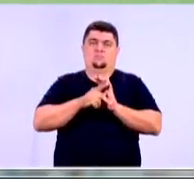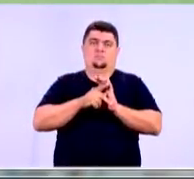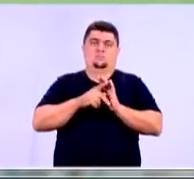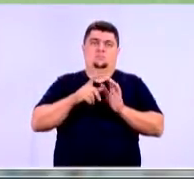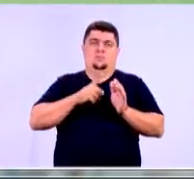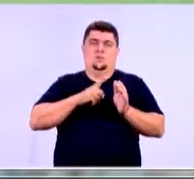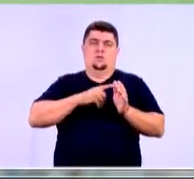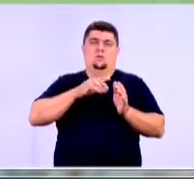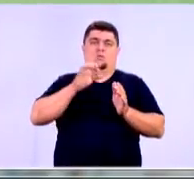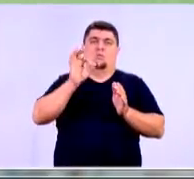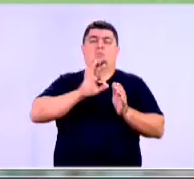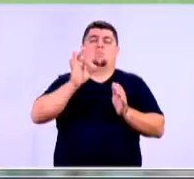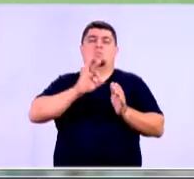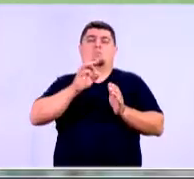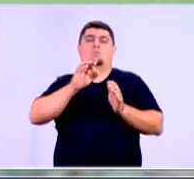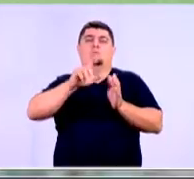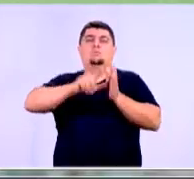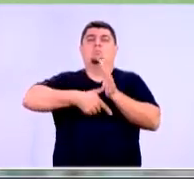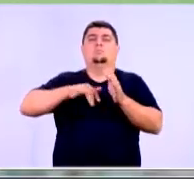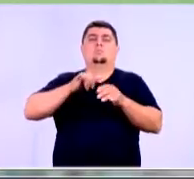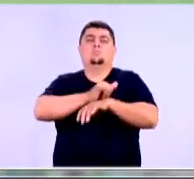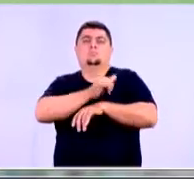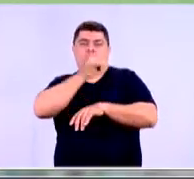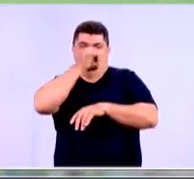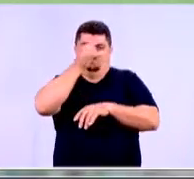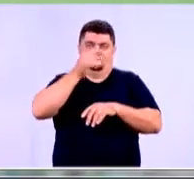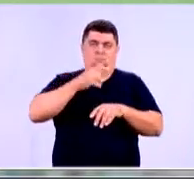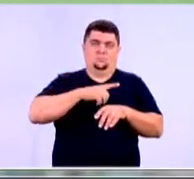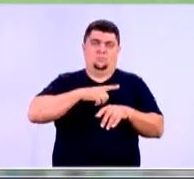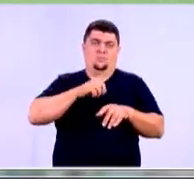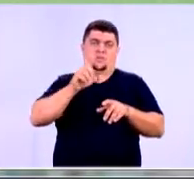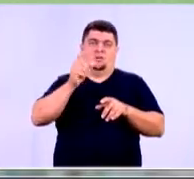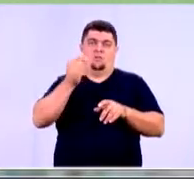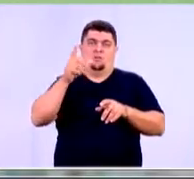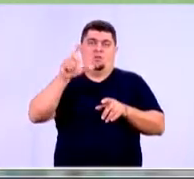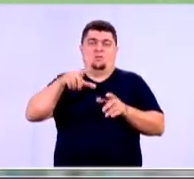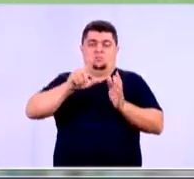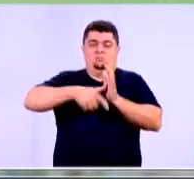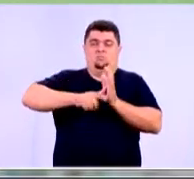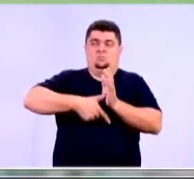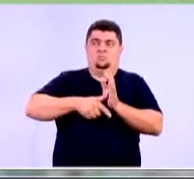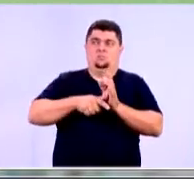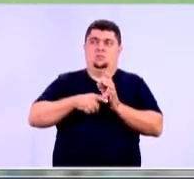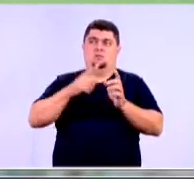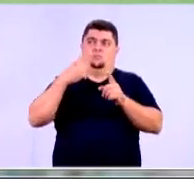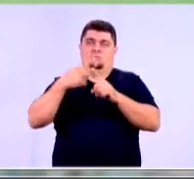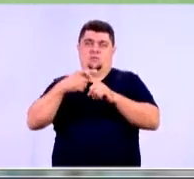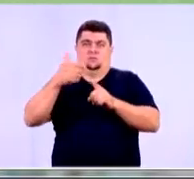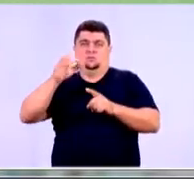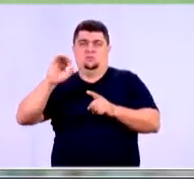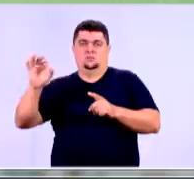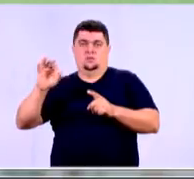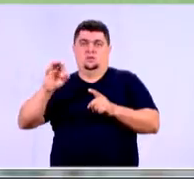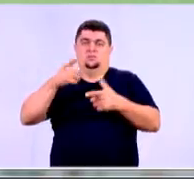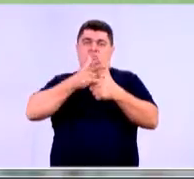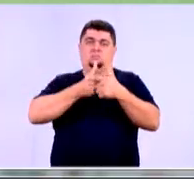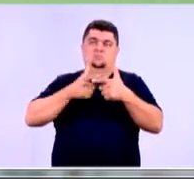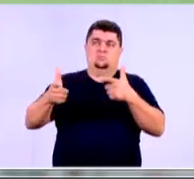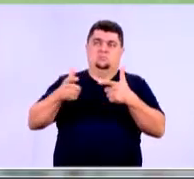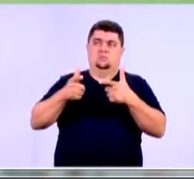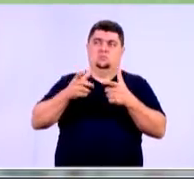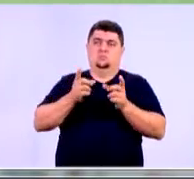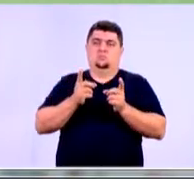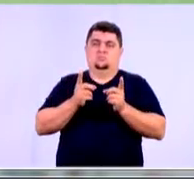de inadimplência é igual os créditos em atraso vezes 100 dividido